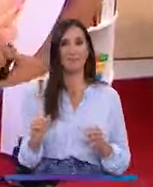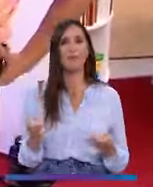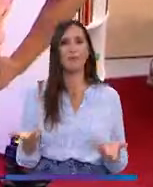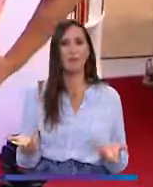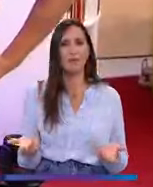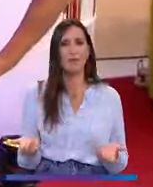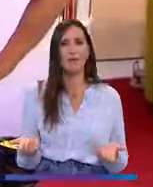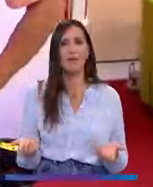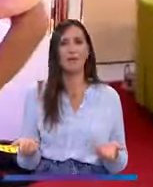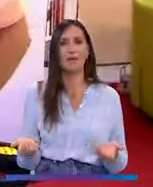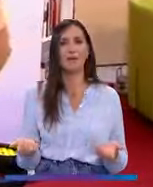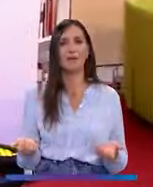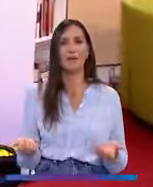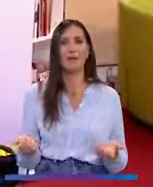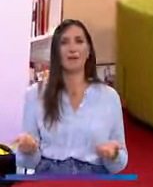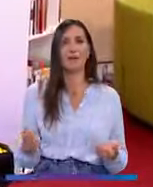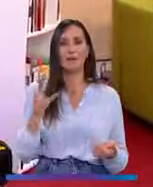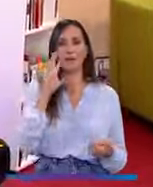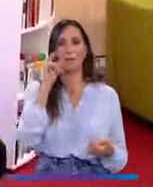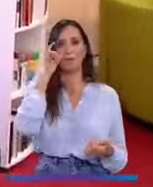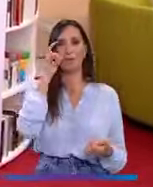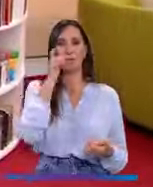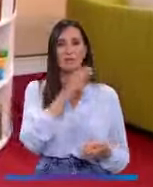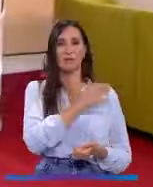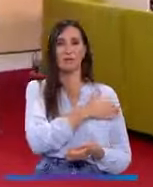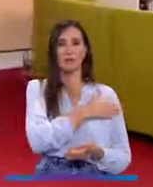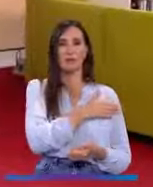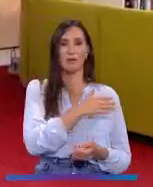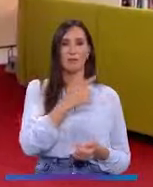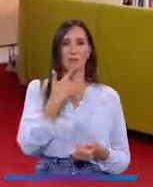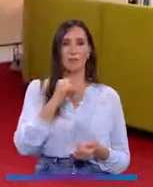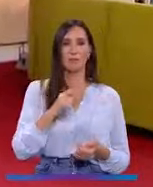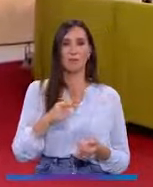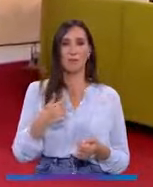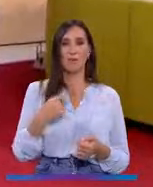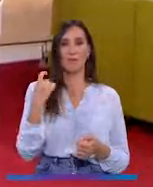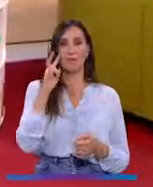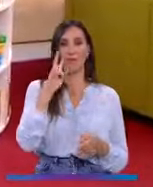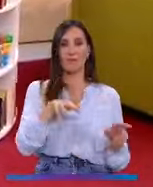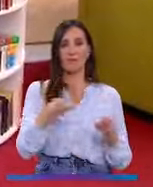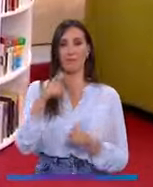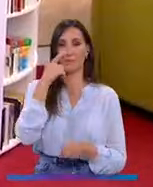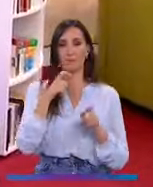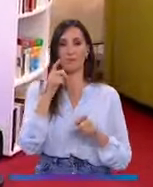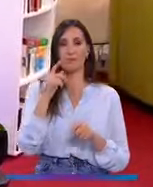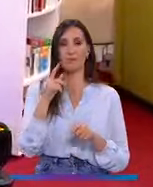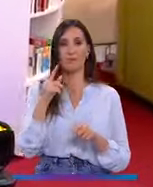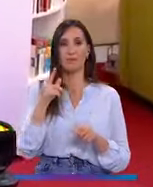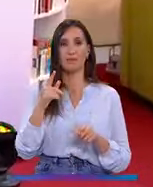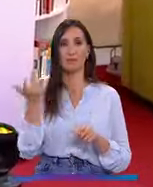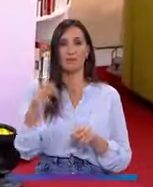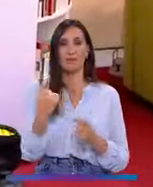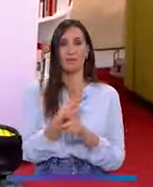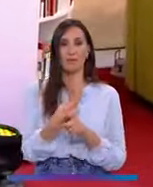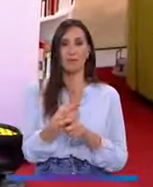era? Temos que fazer isto ao gosto. Ela não está a ver que ele está a ver. Ai, morre! Não, que ele já não tem idade. Eu até vi uns vídeos que era. As pessoas fingem que lhes está a acontecer alguma coisa